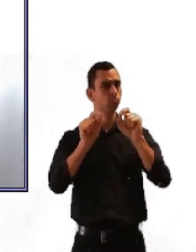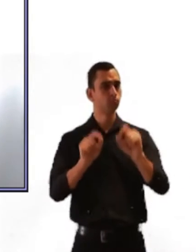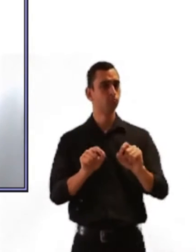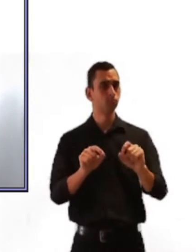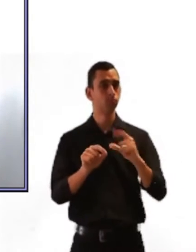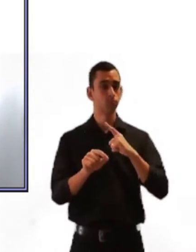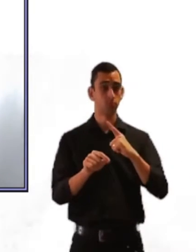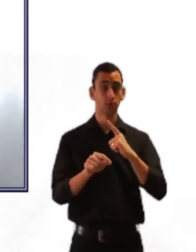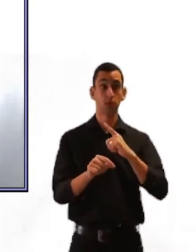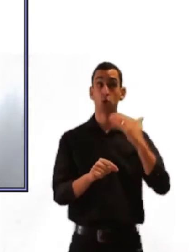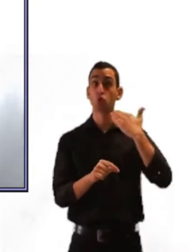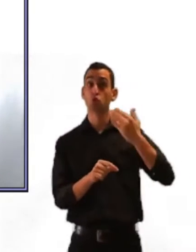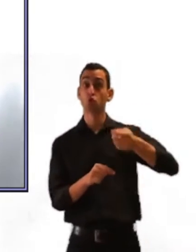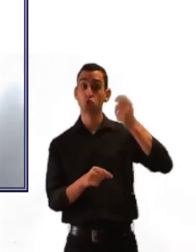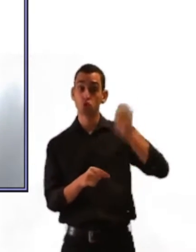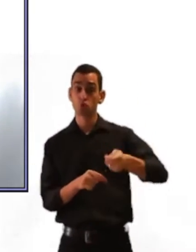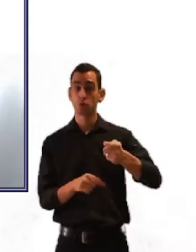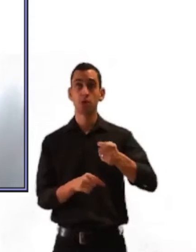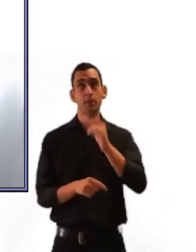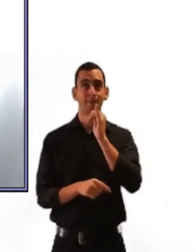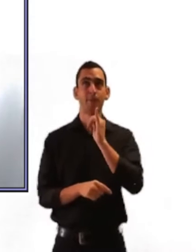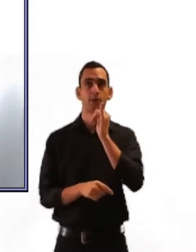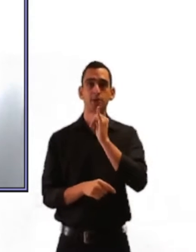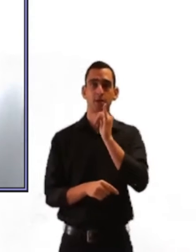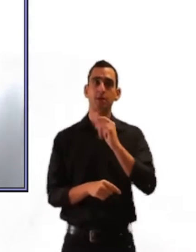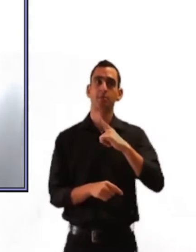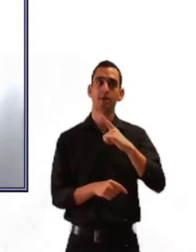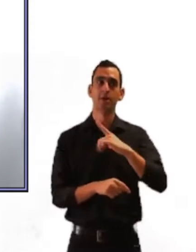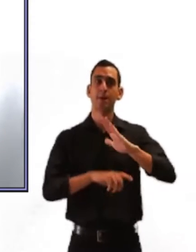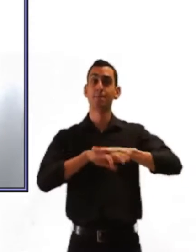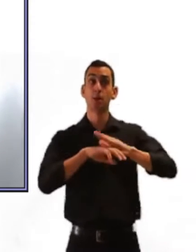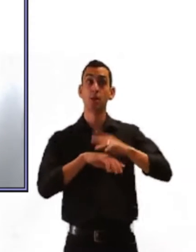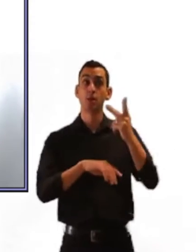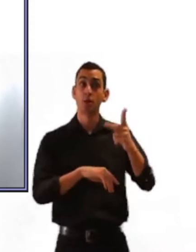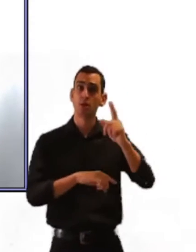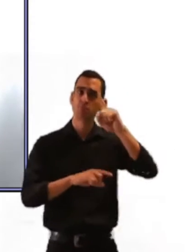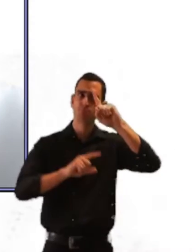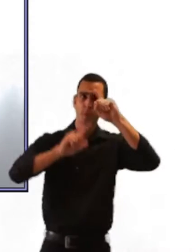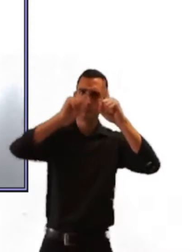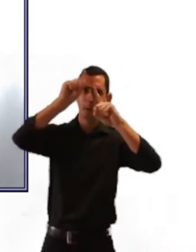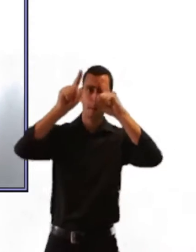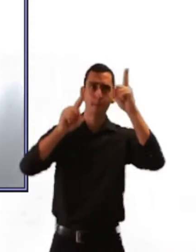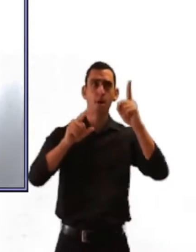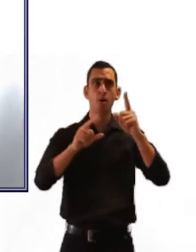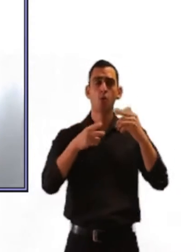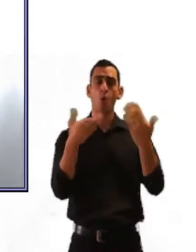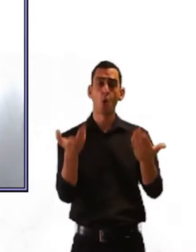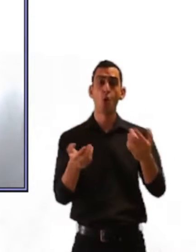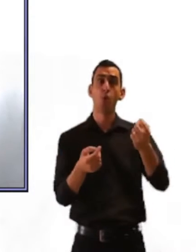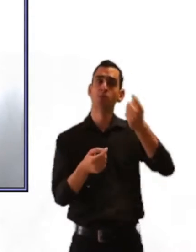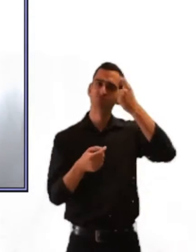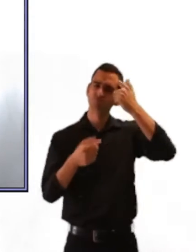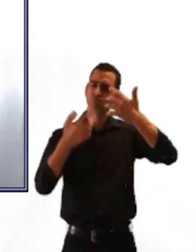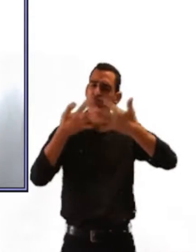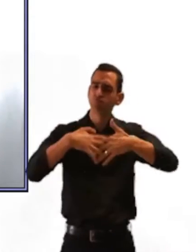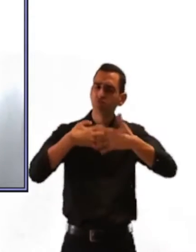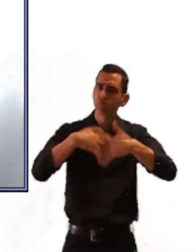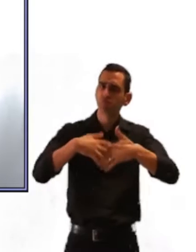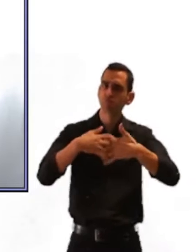do juiz que eu falo na perspectiva da sua ideologia, na perspectiva da sua preconcepção de